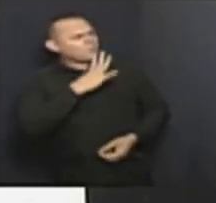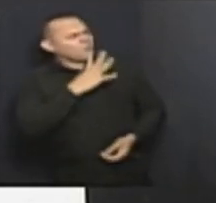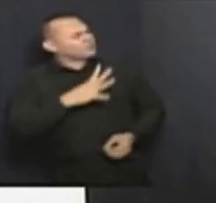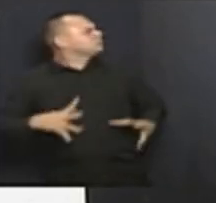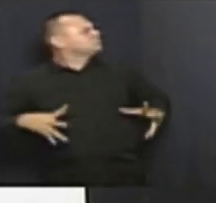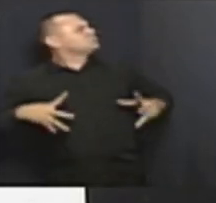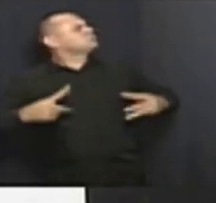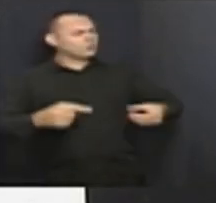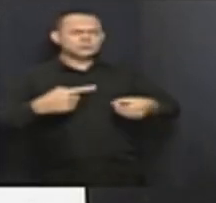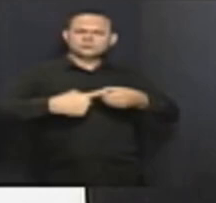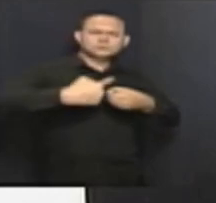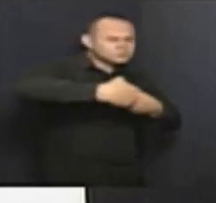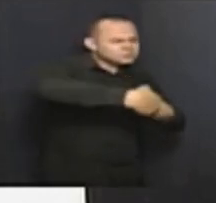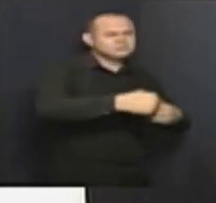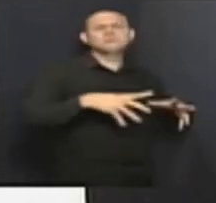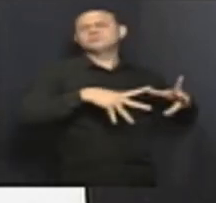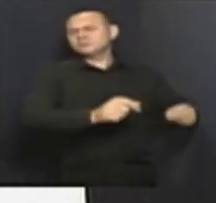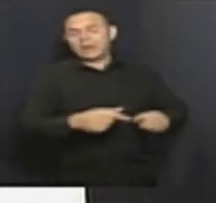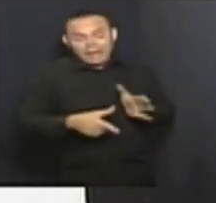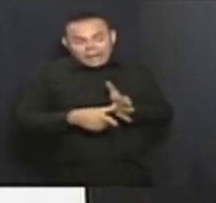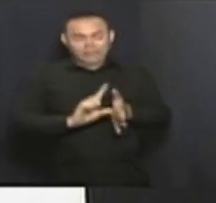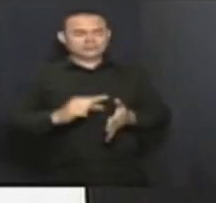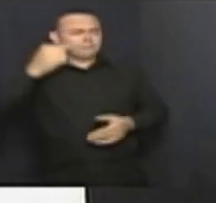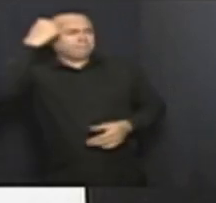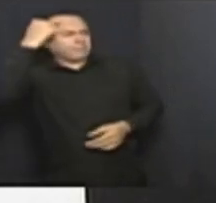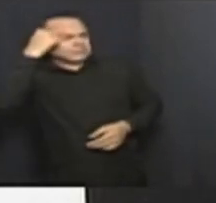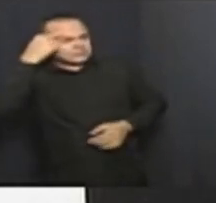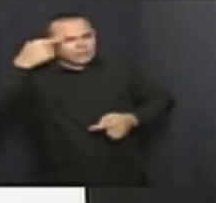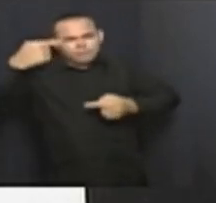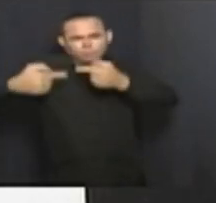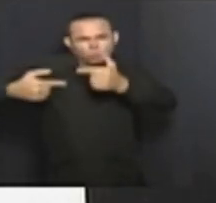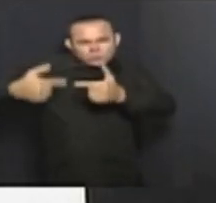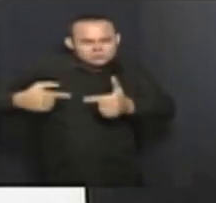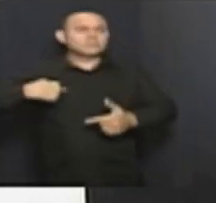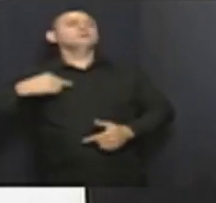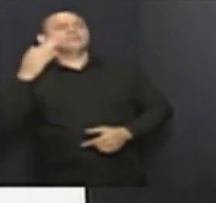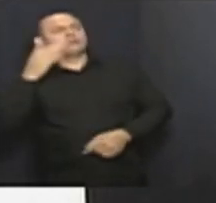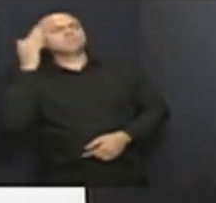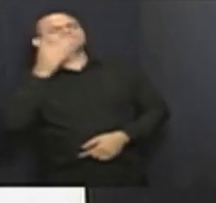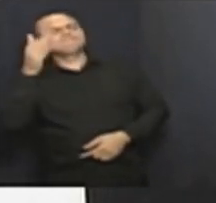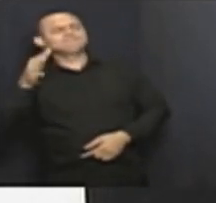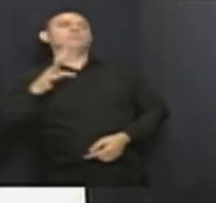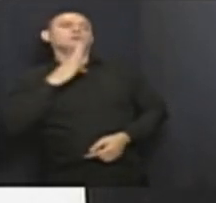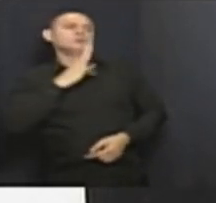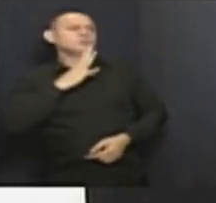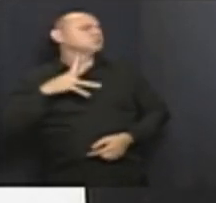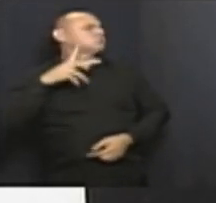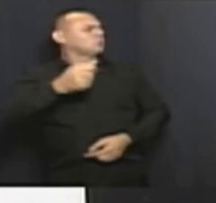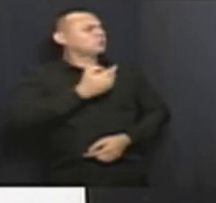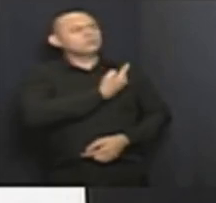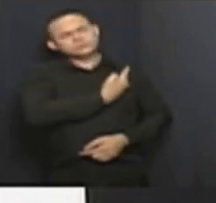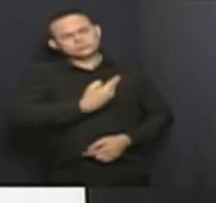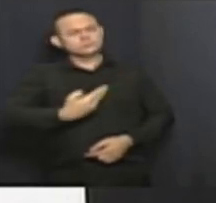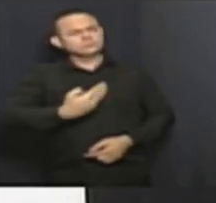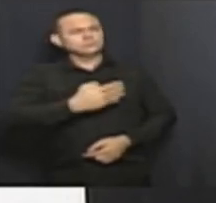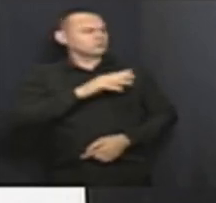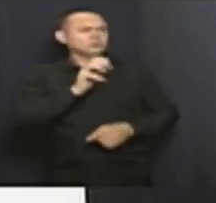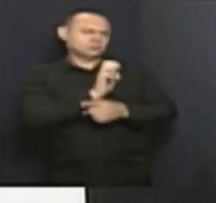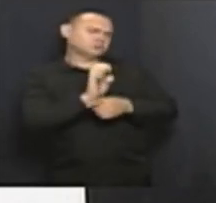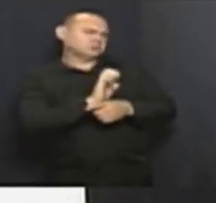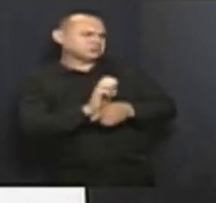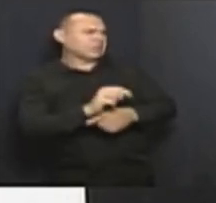antes de pensar em ser político eu já conhecia todos os municípios do estado trabalho aqui há